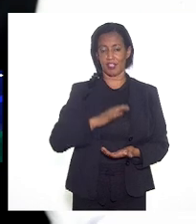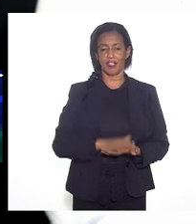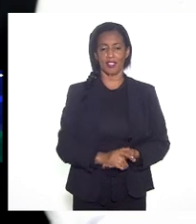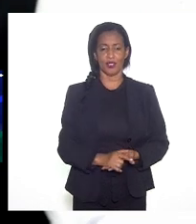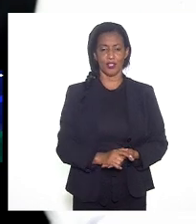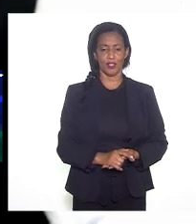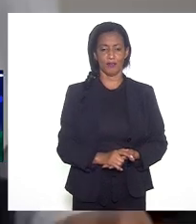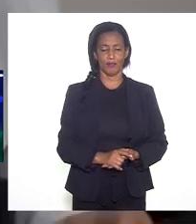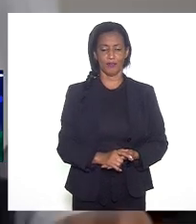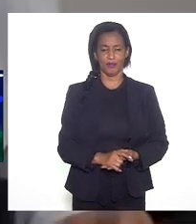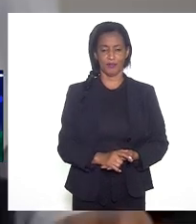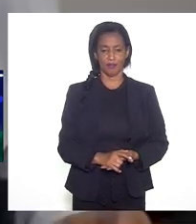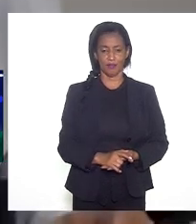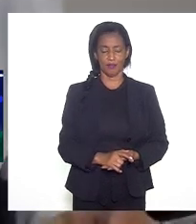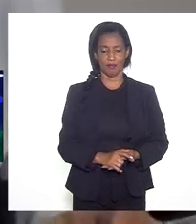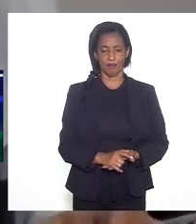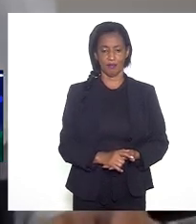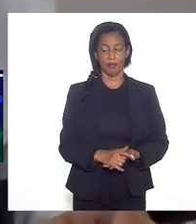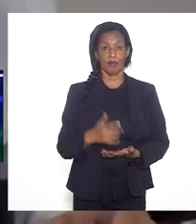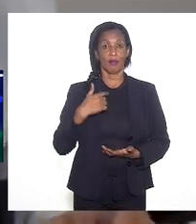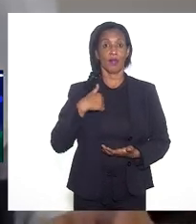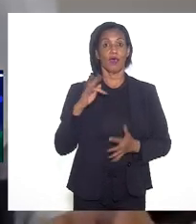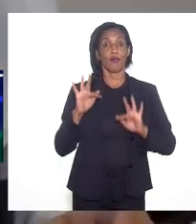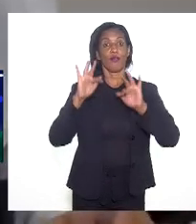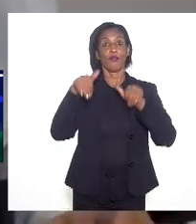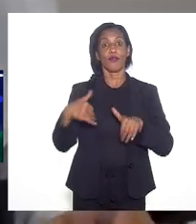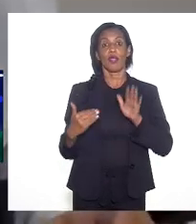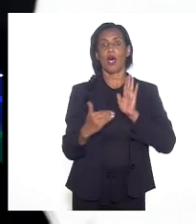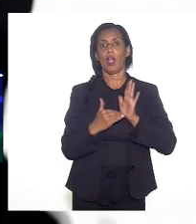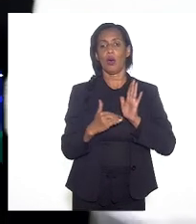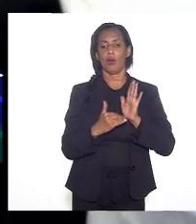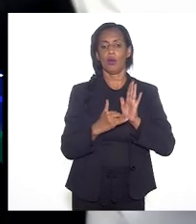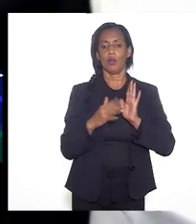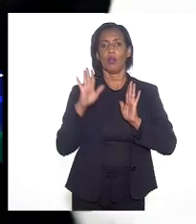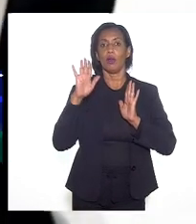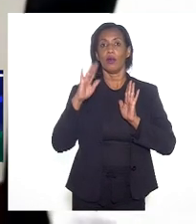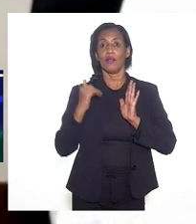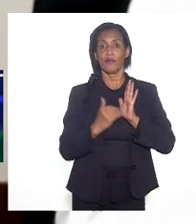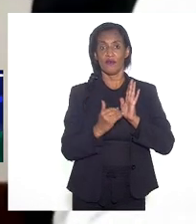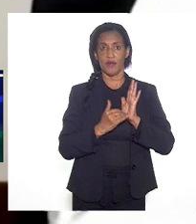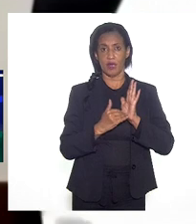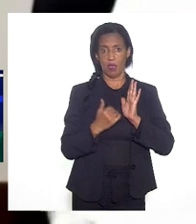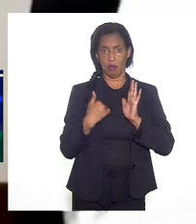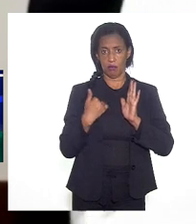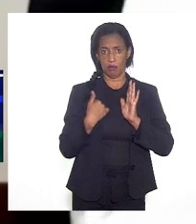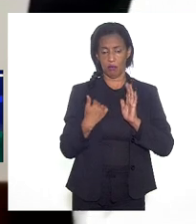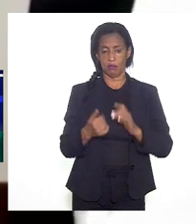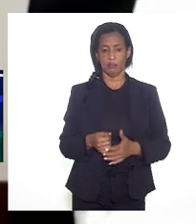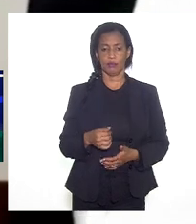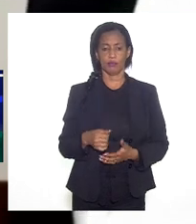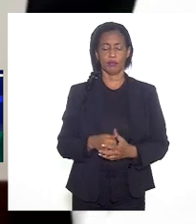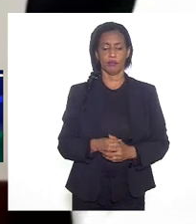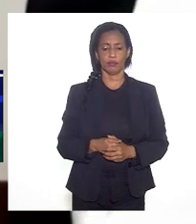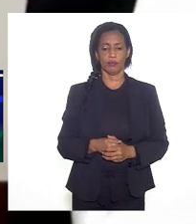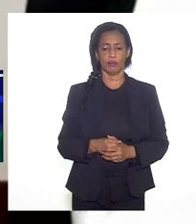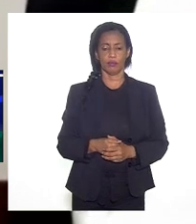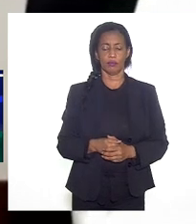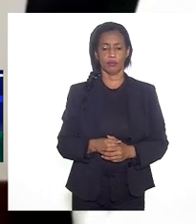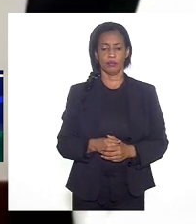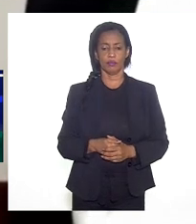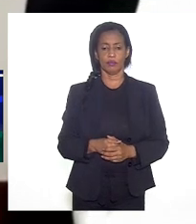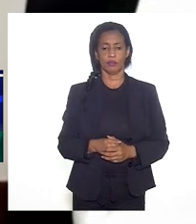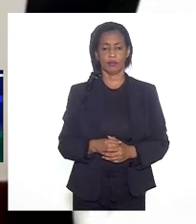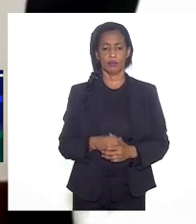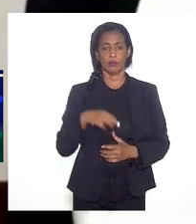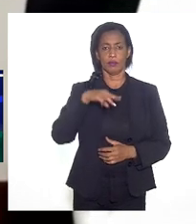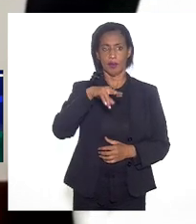mais Luiz Paulo. Hein? Escreve no expediente final, por favor. Ok, Valdec e Luiz Paulo.